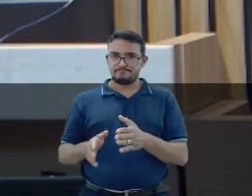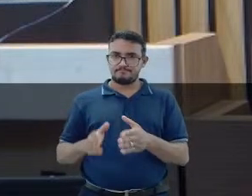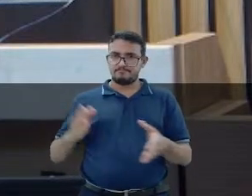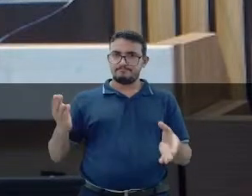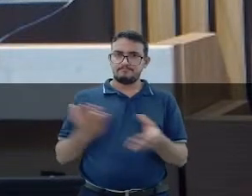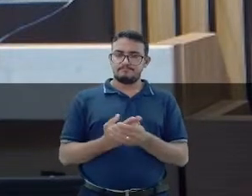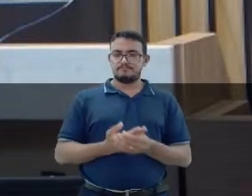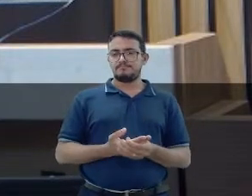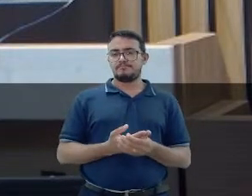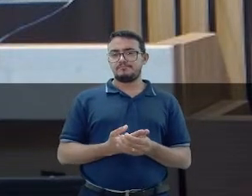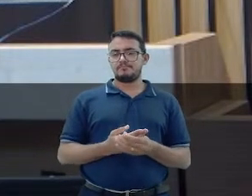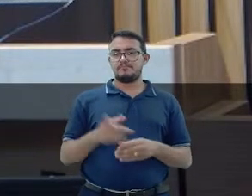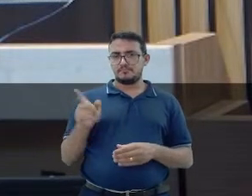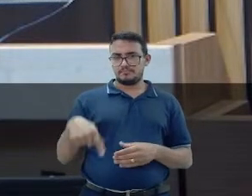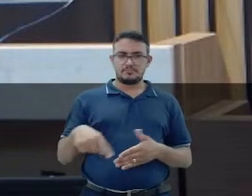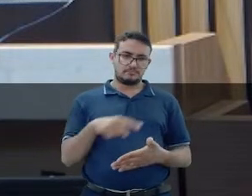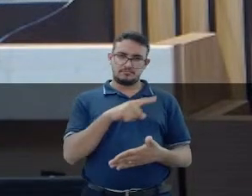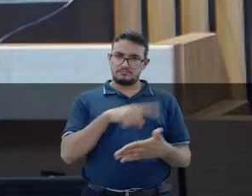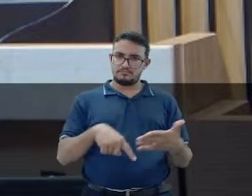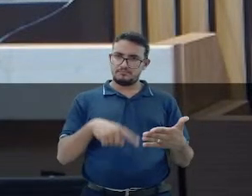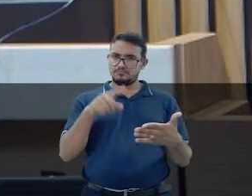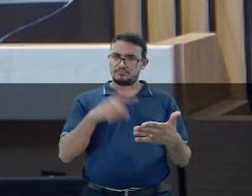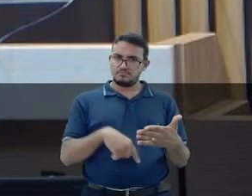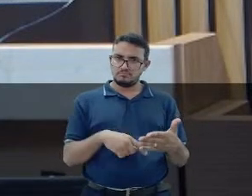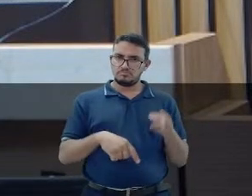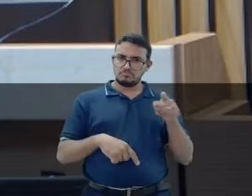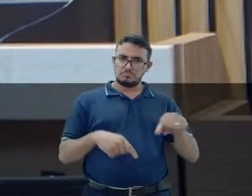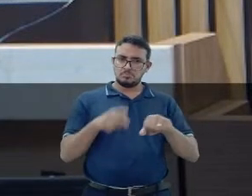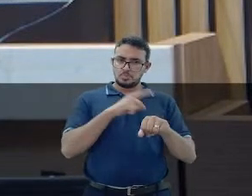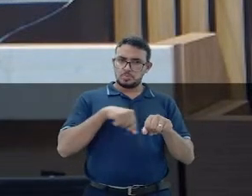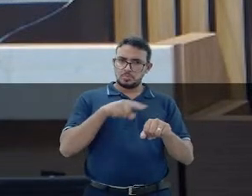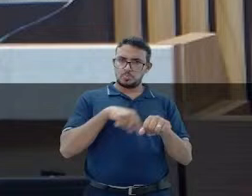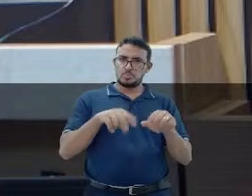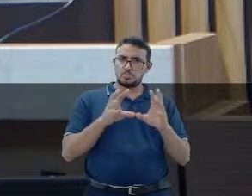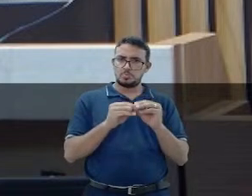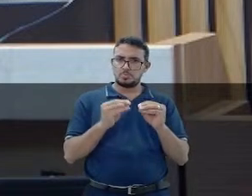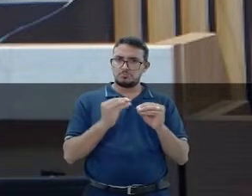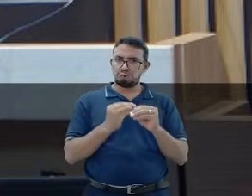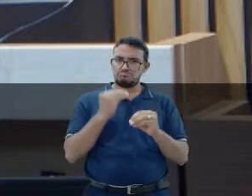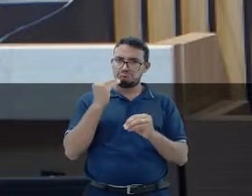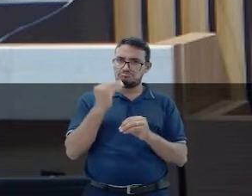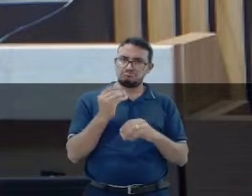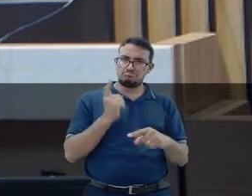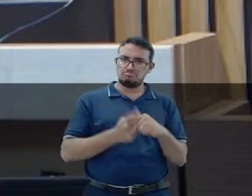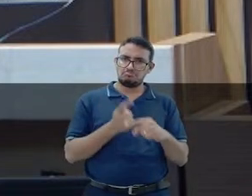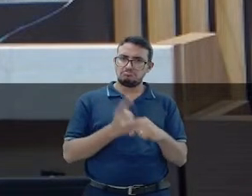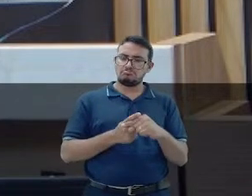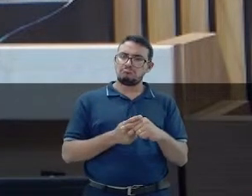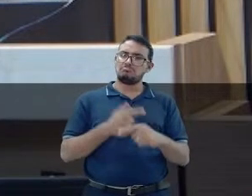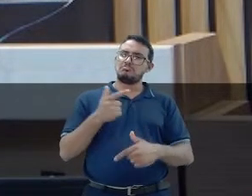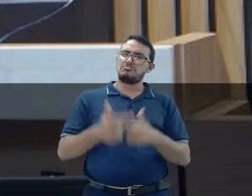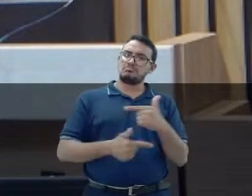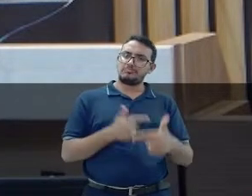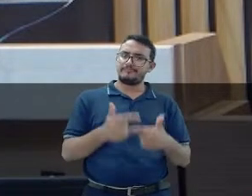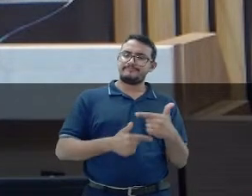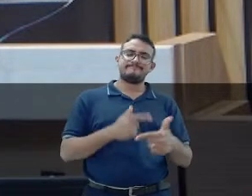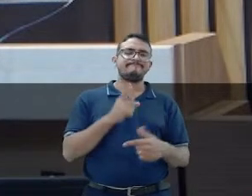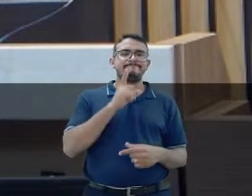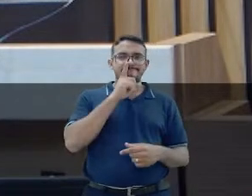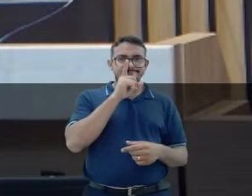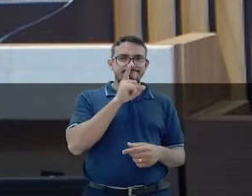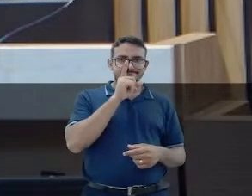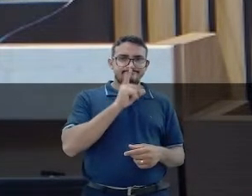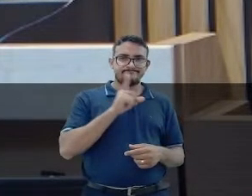da prestação de horas, horas extras, em razão do labor em atividade insalubre, sem autorização